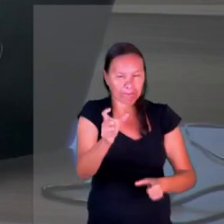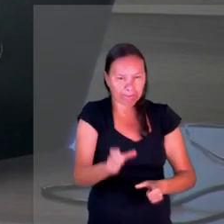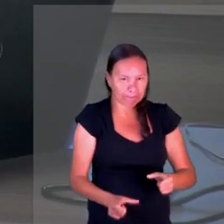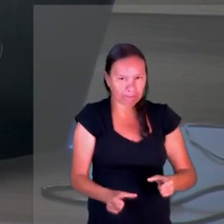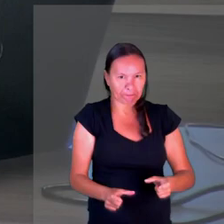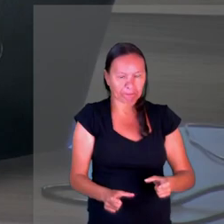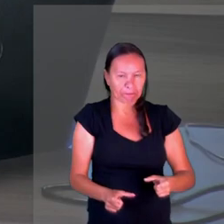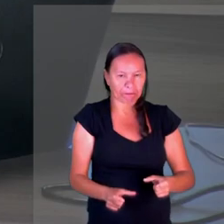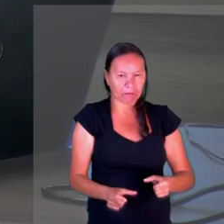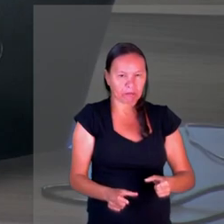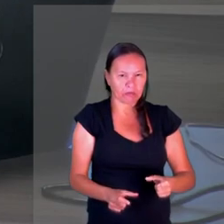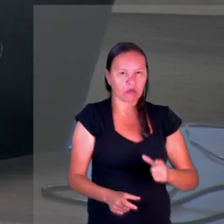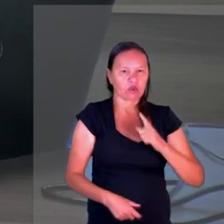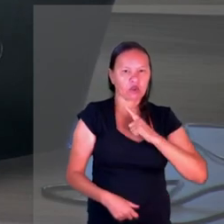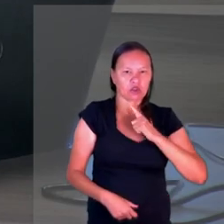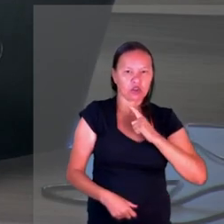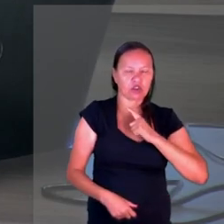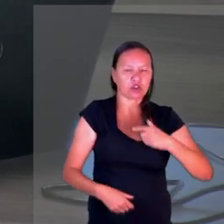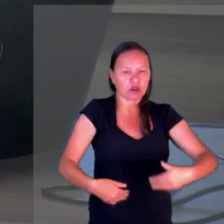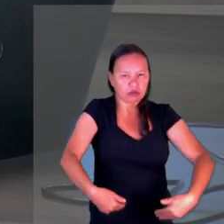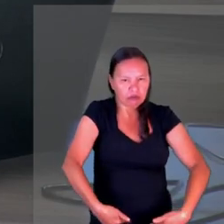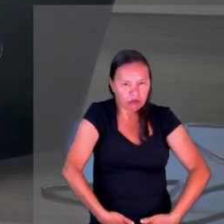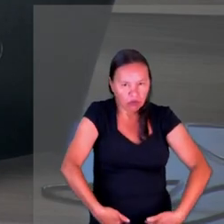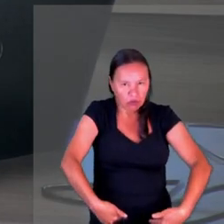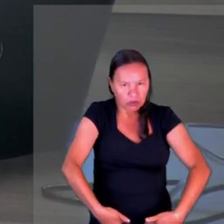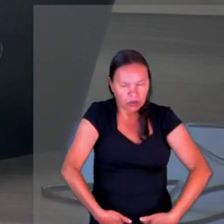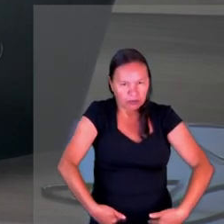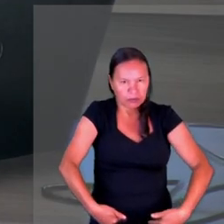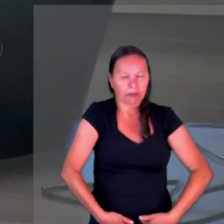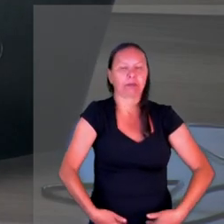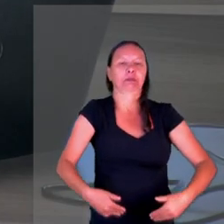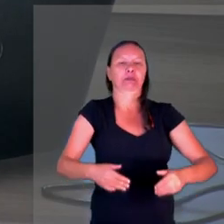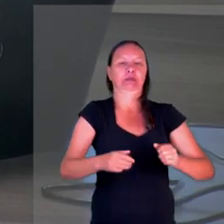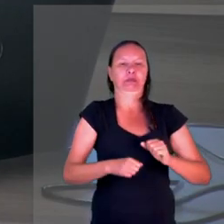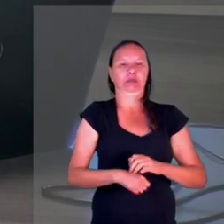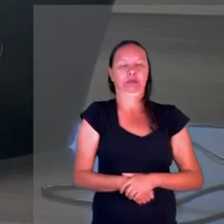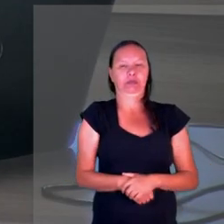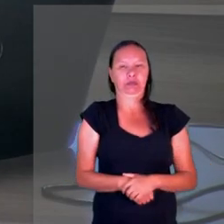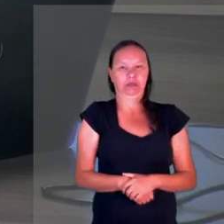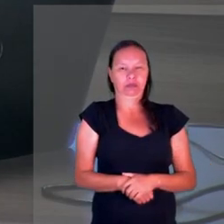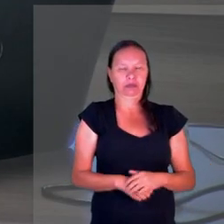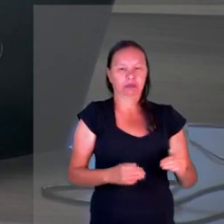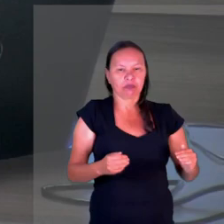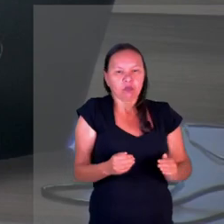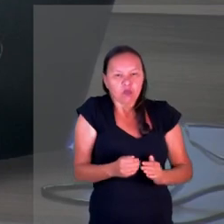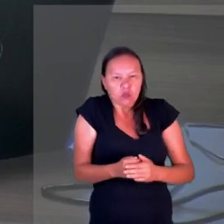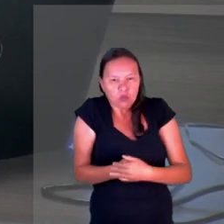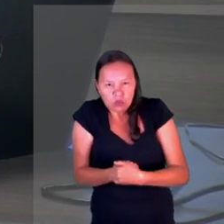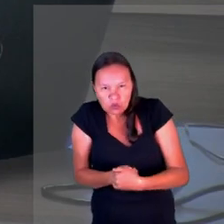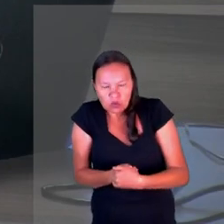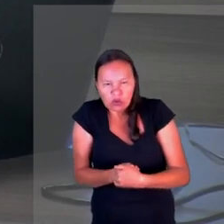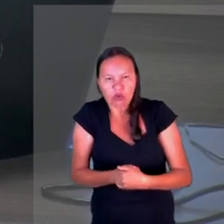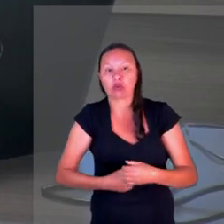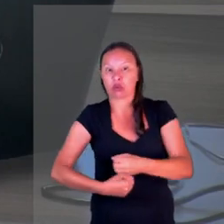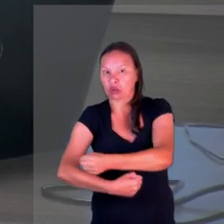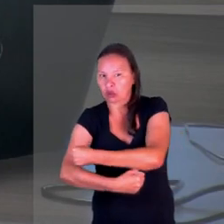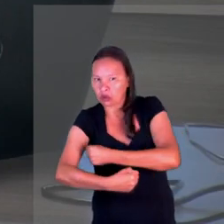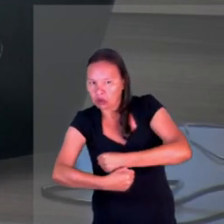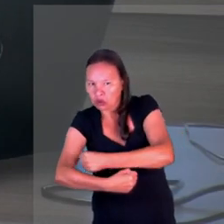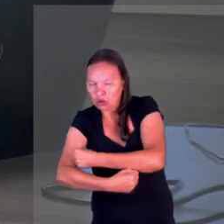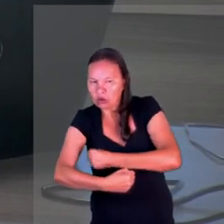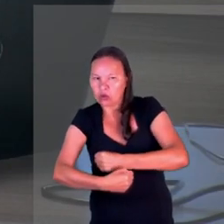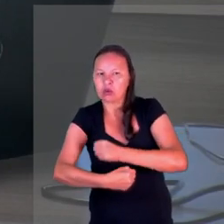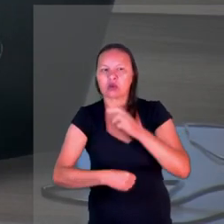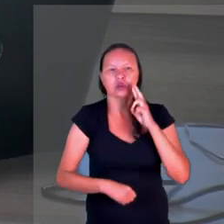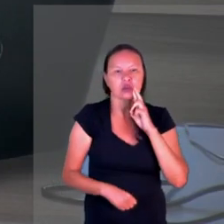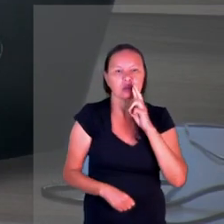aí essas unidades gestoras elas eh elas acolhem as cozinhas comunitárias e